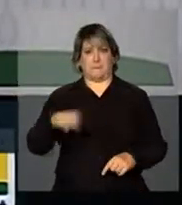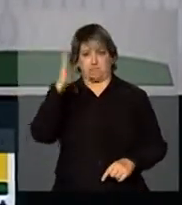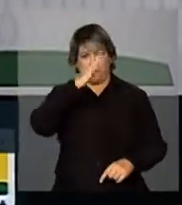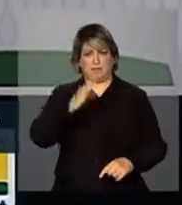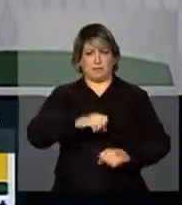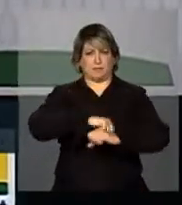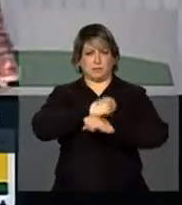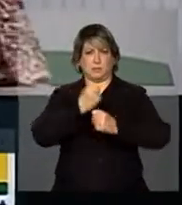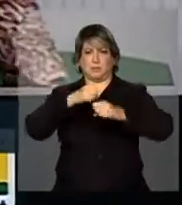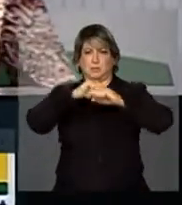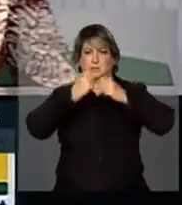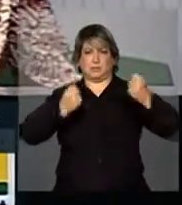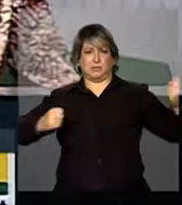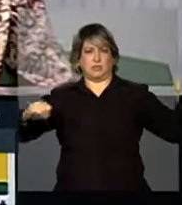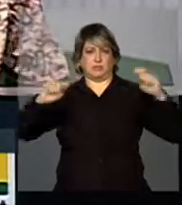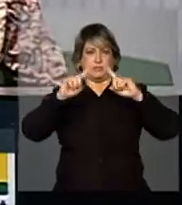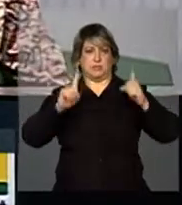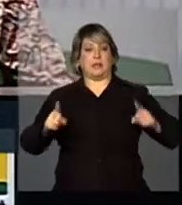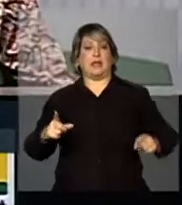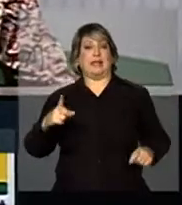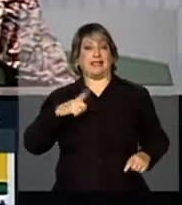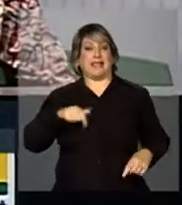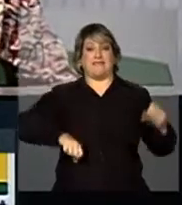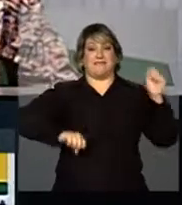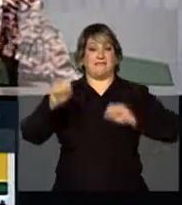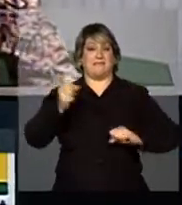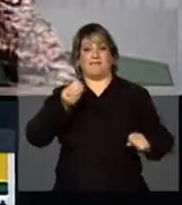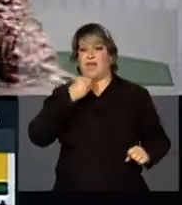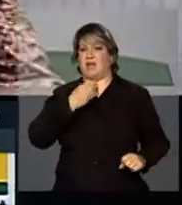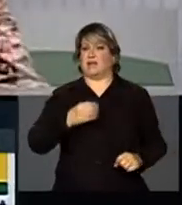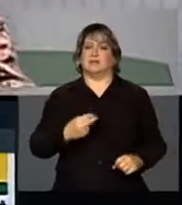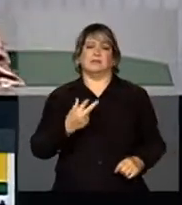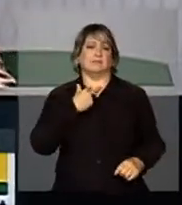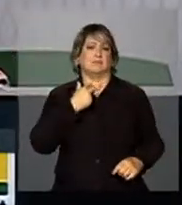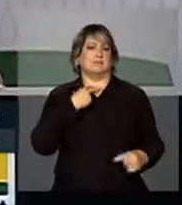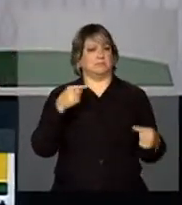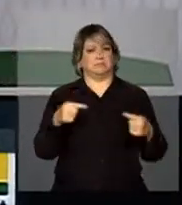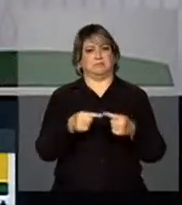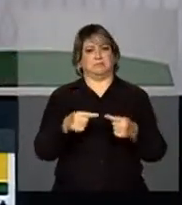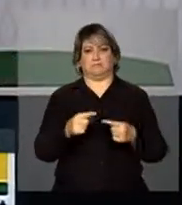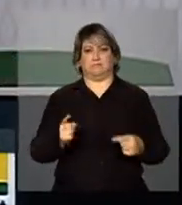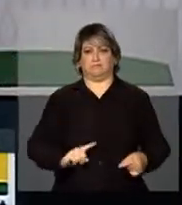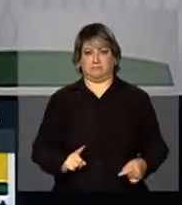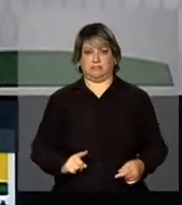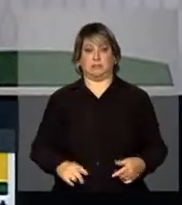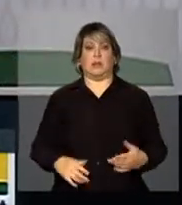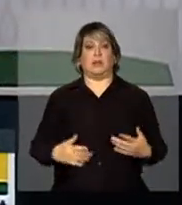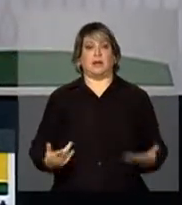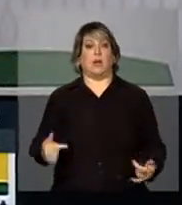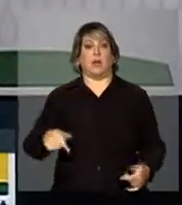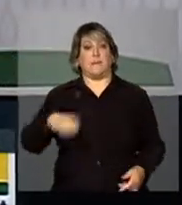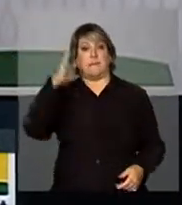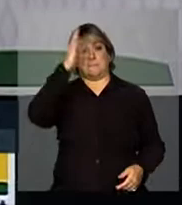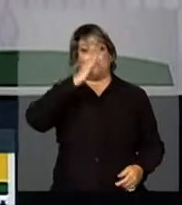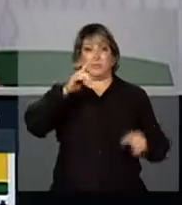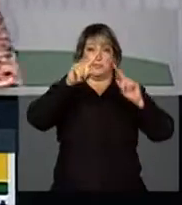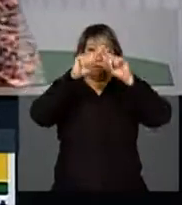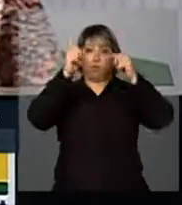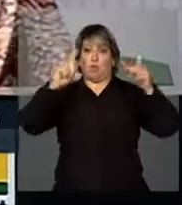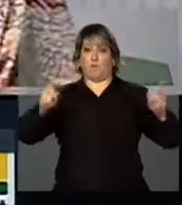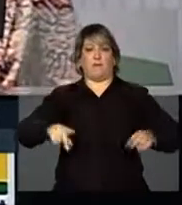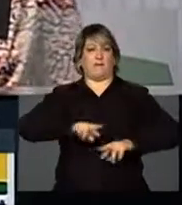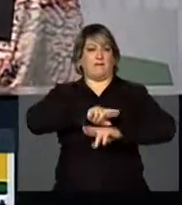tem uma indústria fragilizada é impossível um país com a complexidade do Brasil não dá